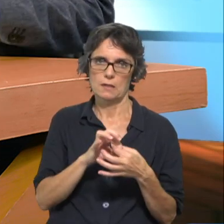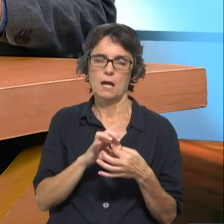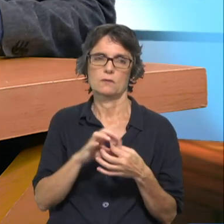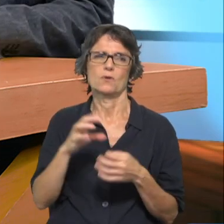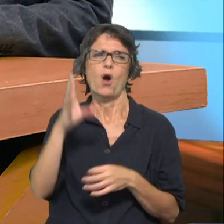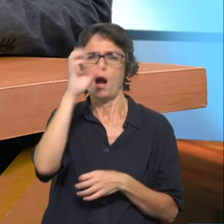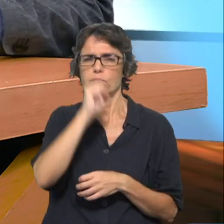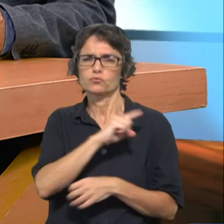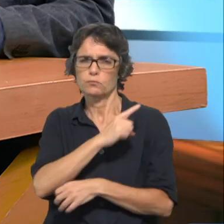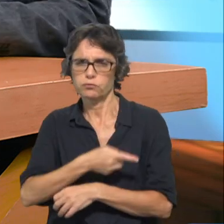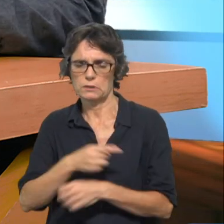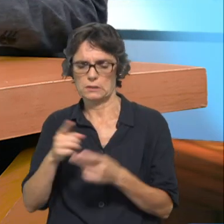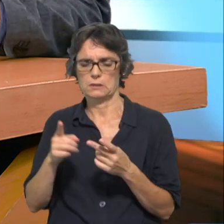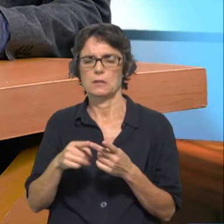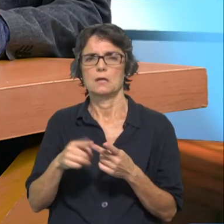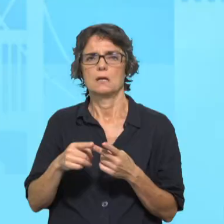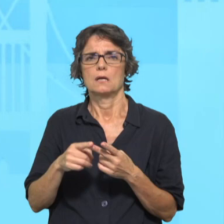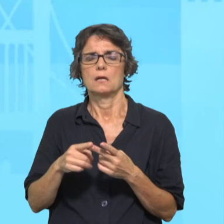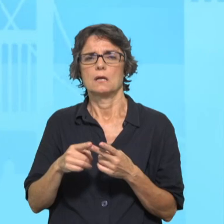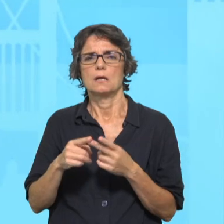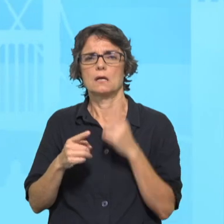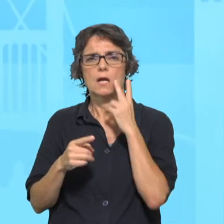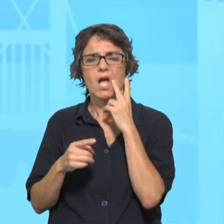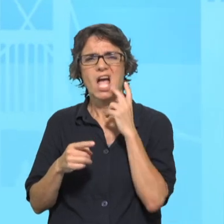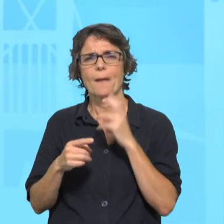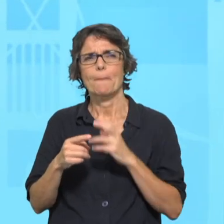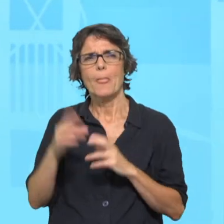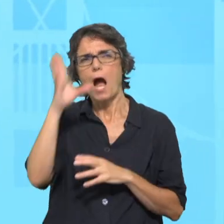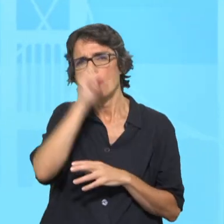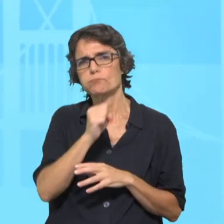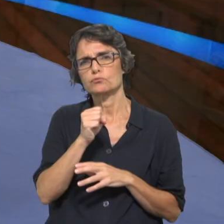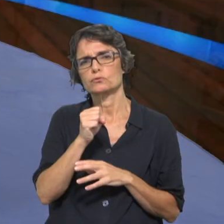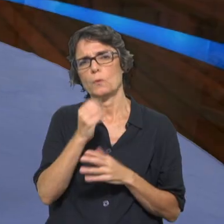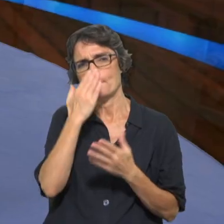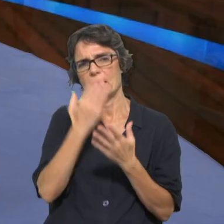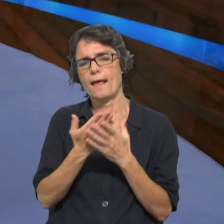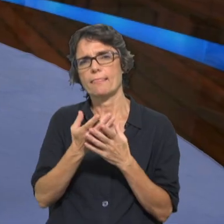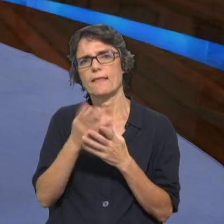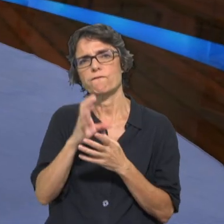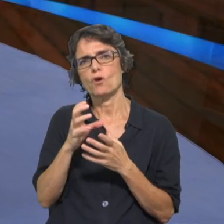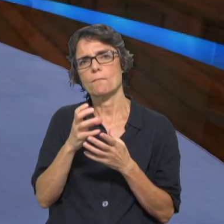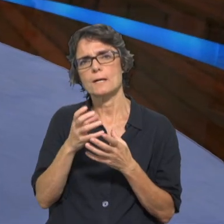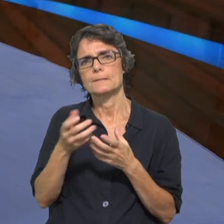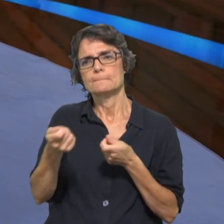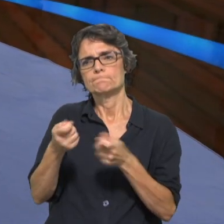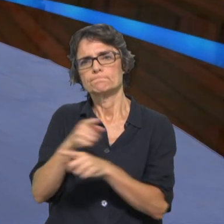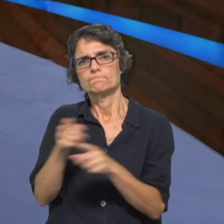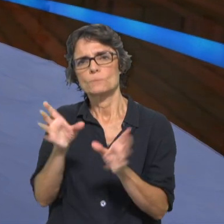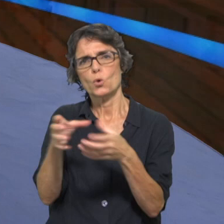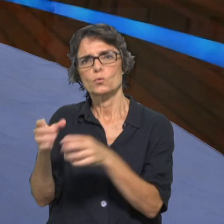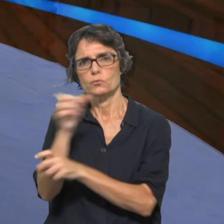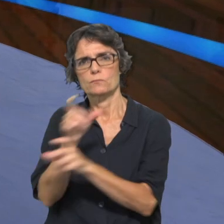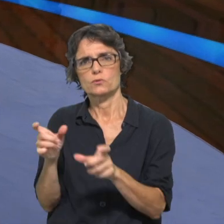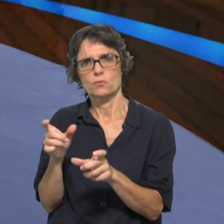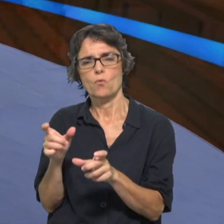a forma como a Igreja ao longo dos séculos foi tratando determinados grupos de pessoas. E esta questão dos abusos de poder está muito ligada também a esta questão